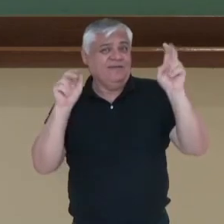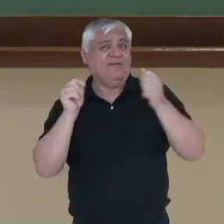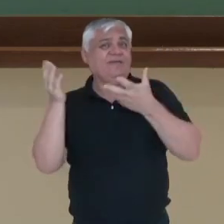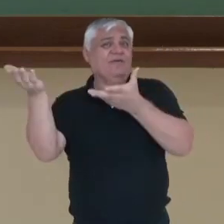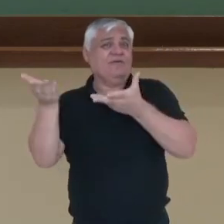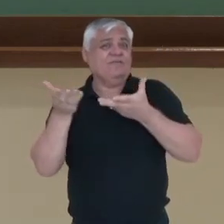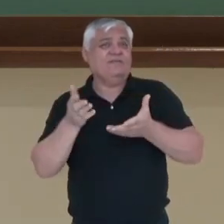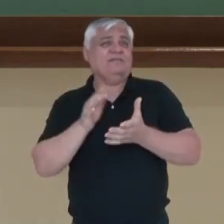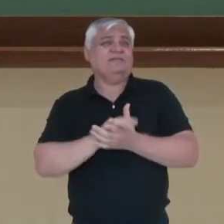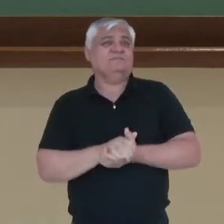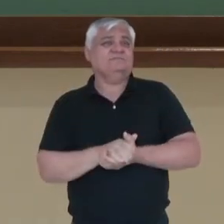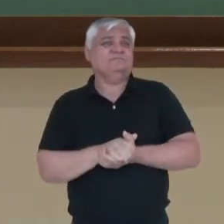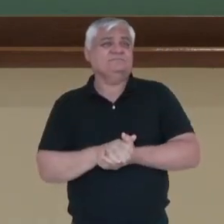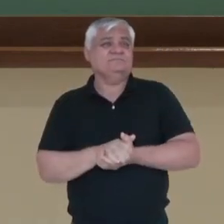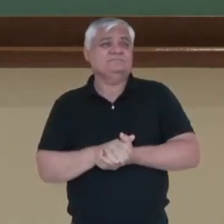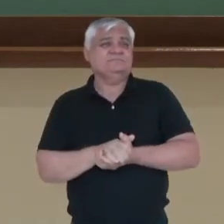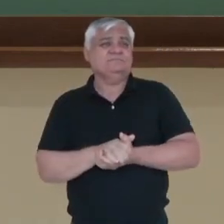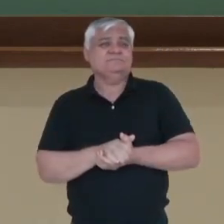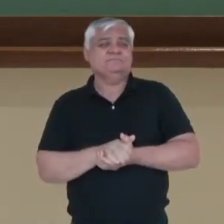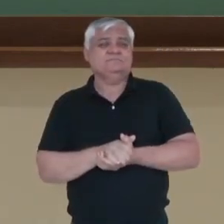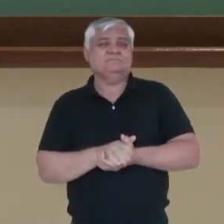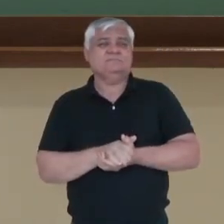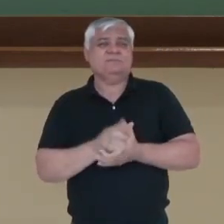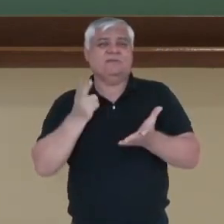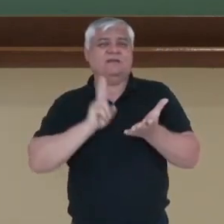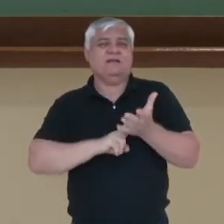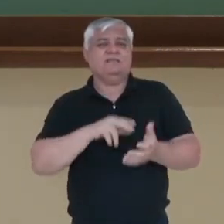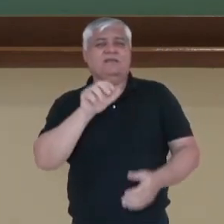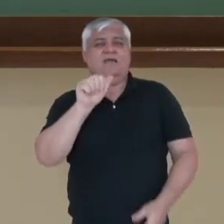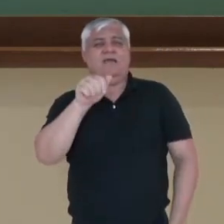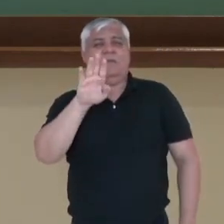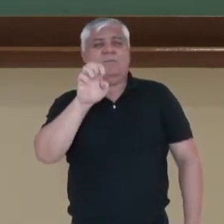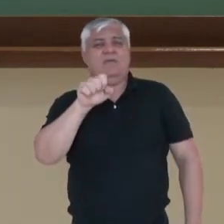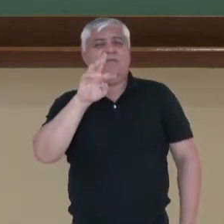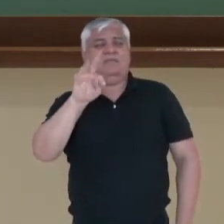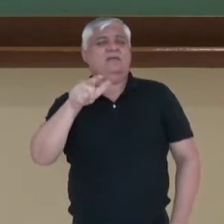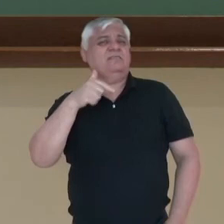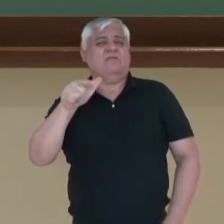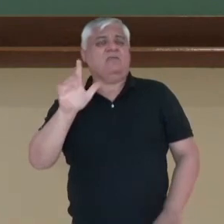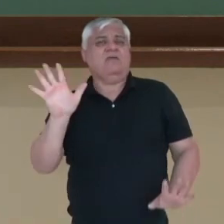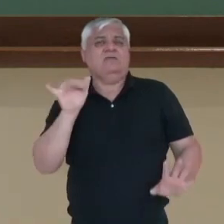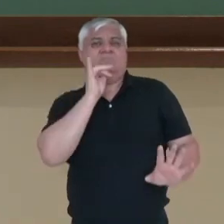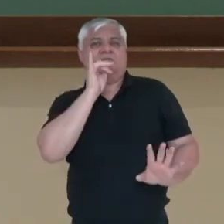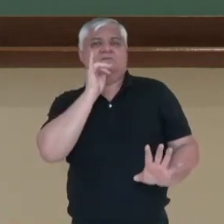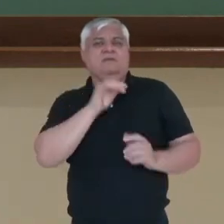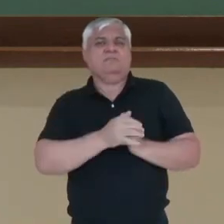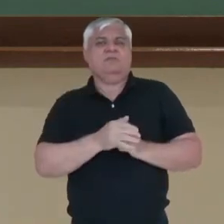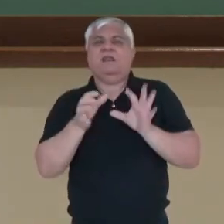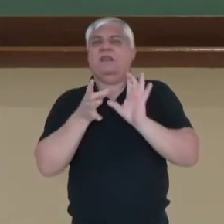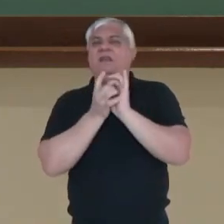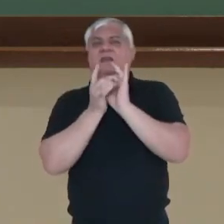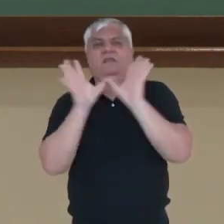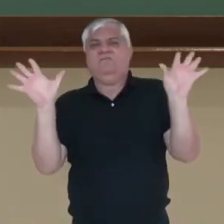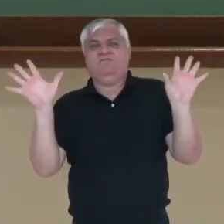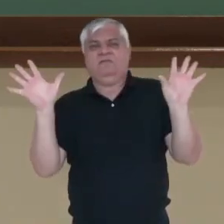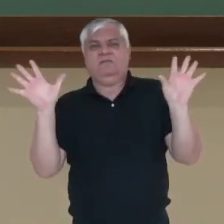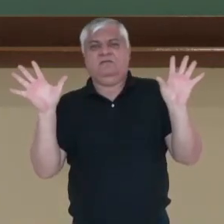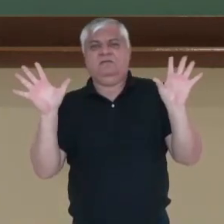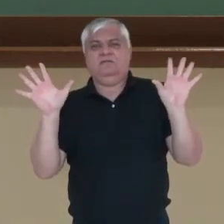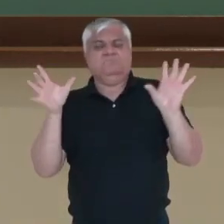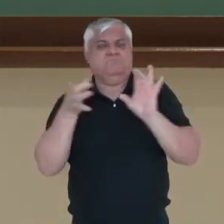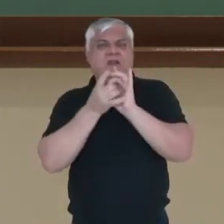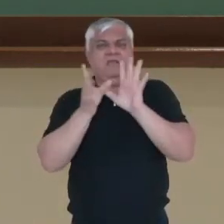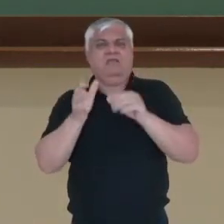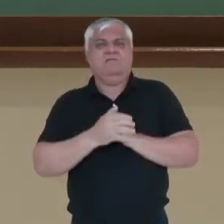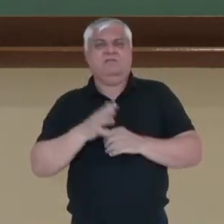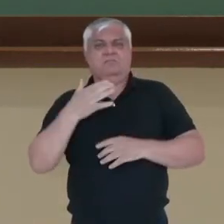convite, né? Uma carta aberta, ela não tem o vocativo, porque ela é uma carta aberta. Você observa aqui no início,